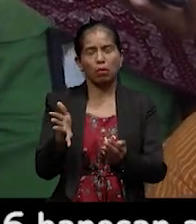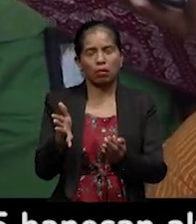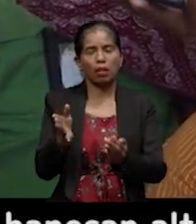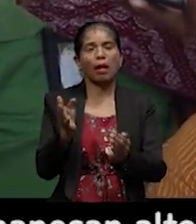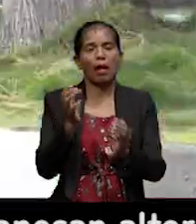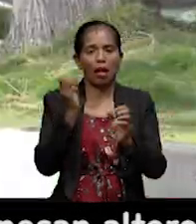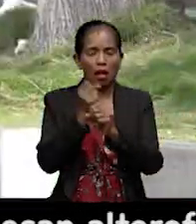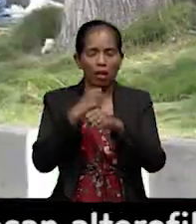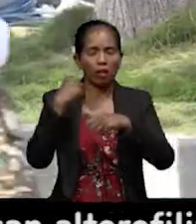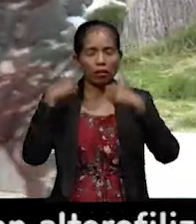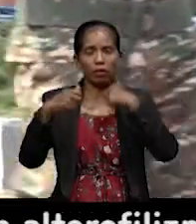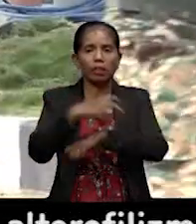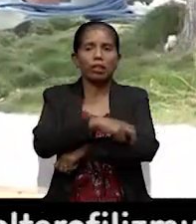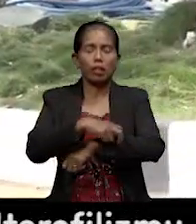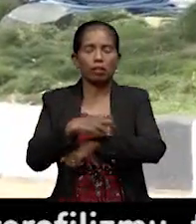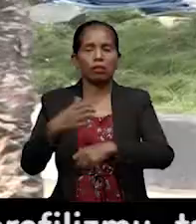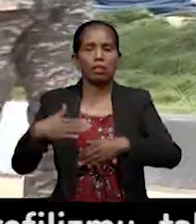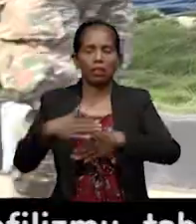hai ne atas.